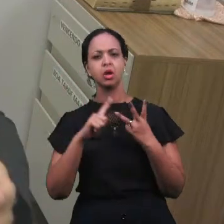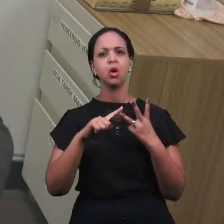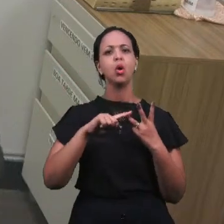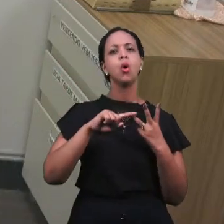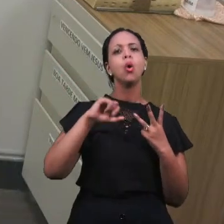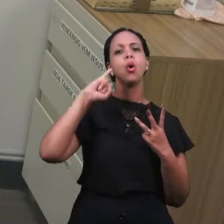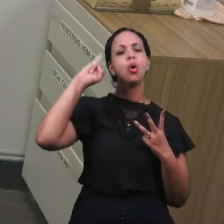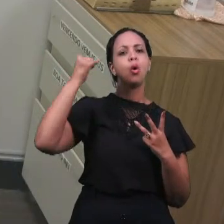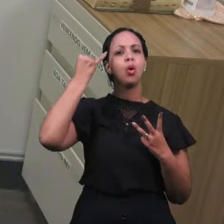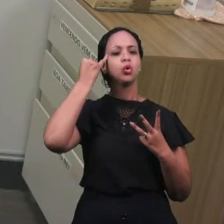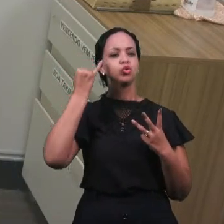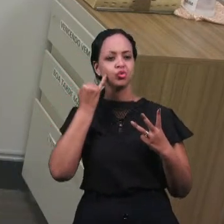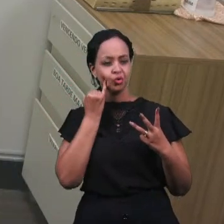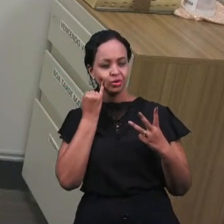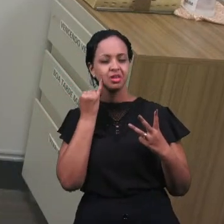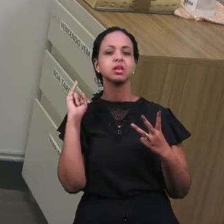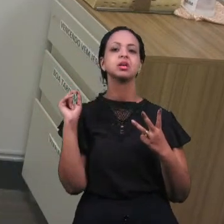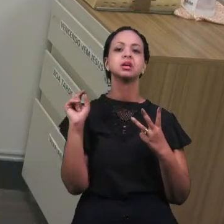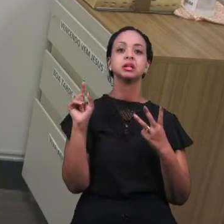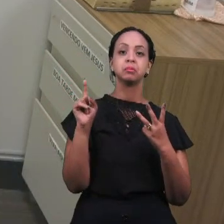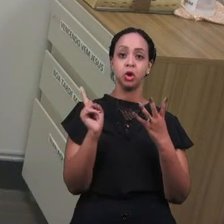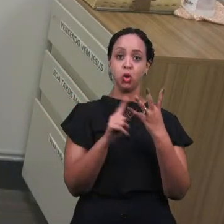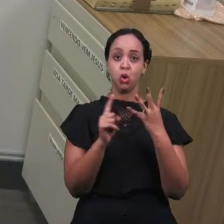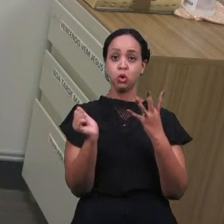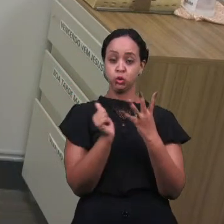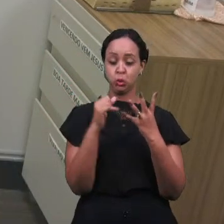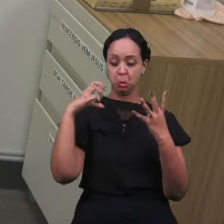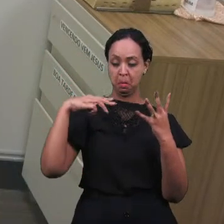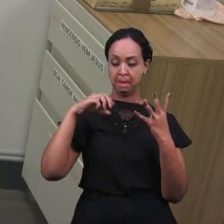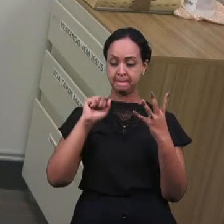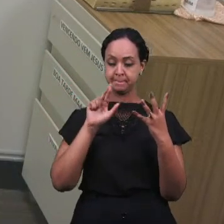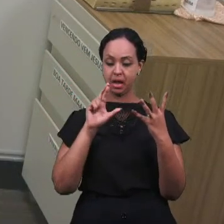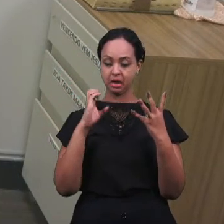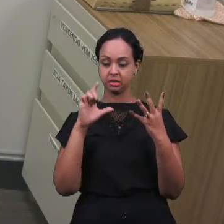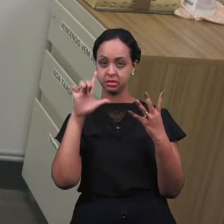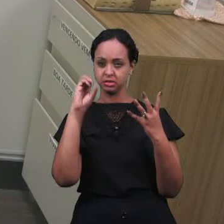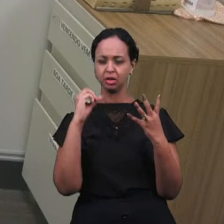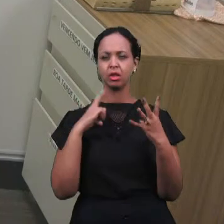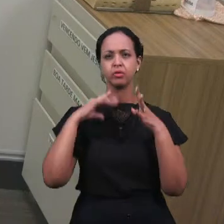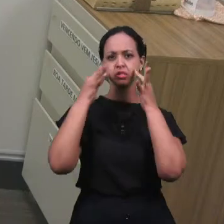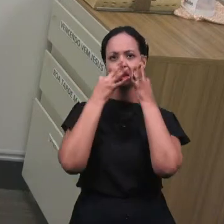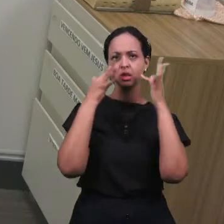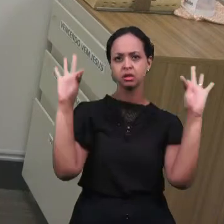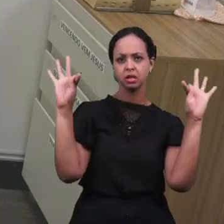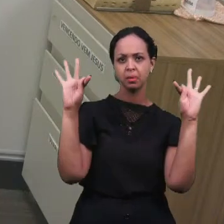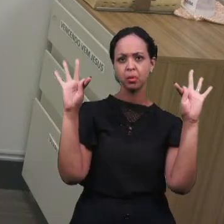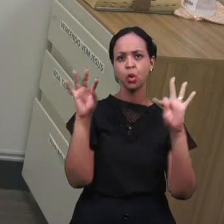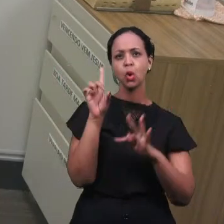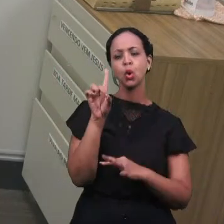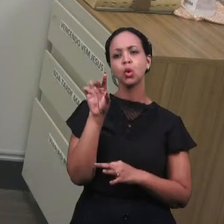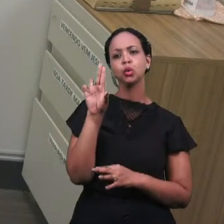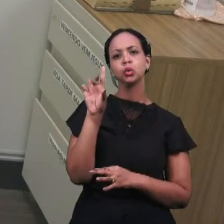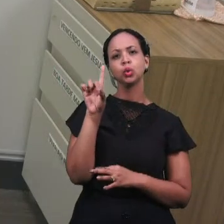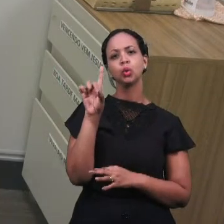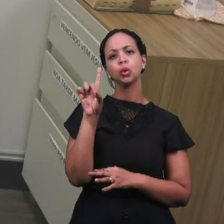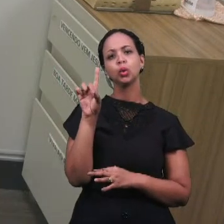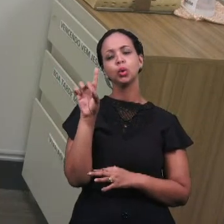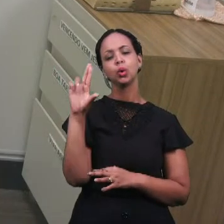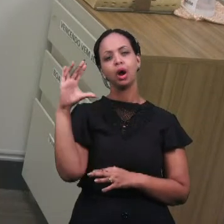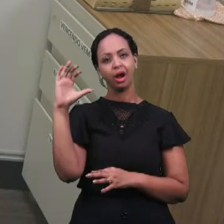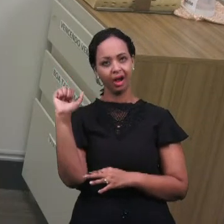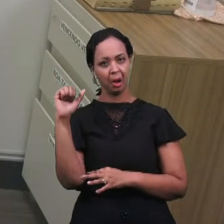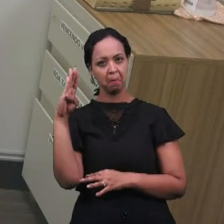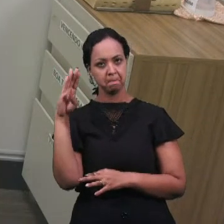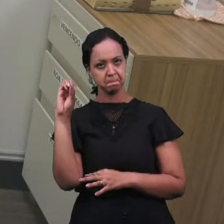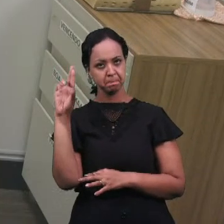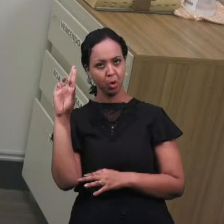conduzindo juntamente com o pastor Marcelo Ferreira, e tivemos ali o testemunho do nosso irmão Tutuca Borba, né? E ele disse o seguinte, ele mencionou,